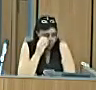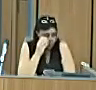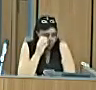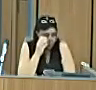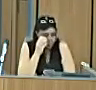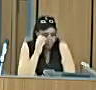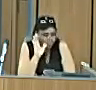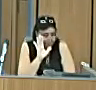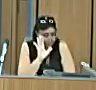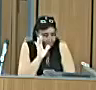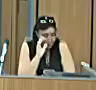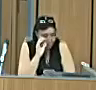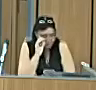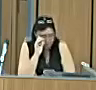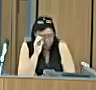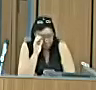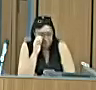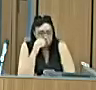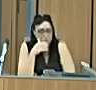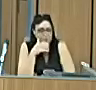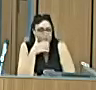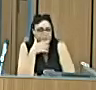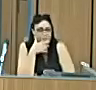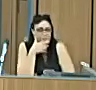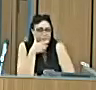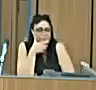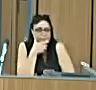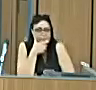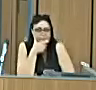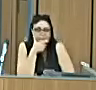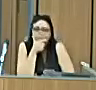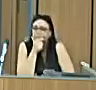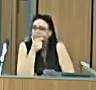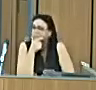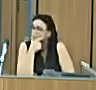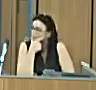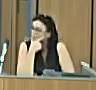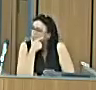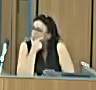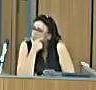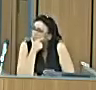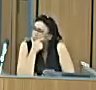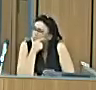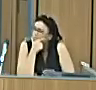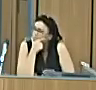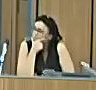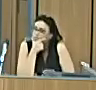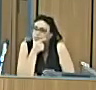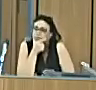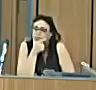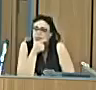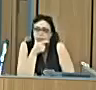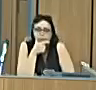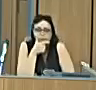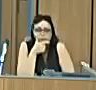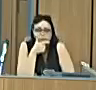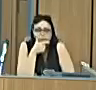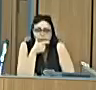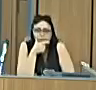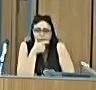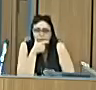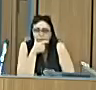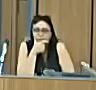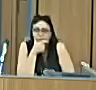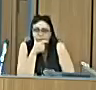rodrigues encaminhar para essa casa lei orgânica para que quando ela chegar nós possamos juntos aqui junto à comissão junto a essa